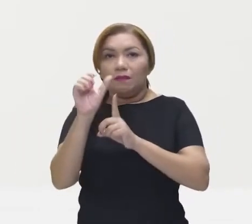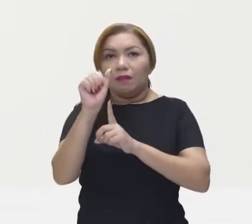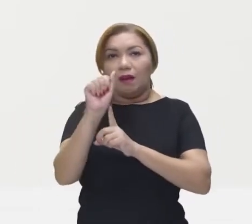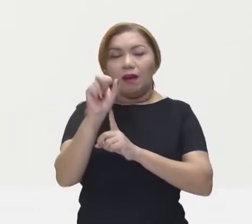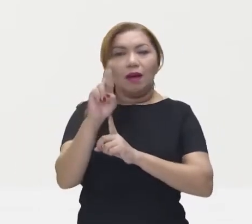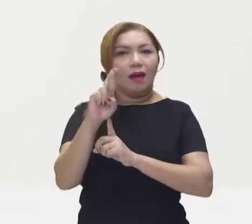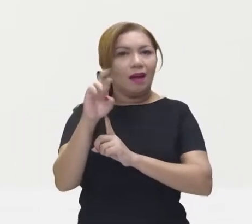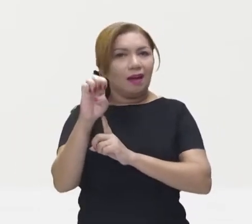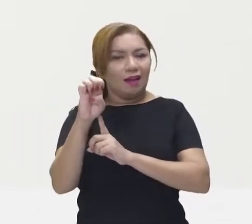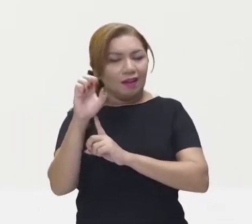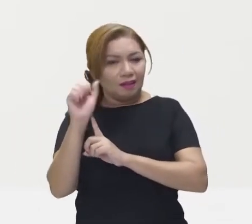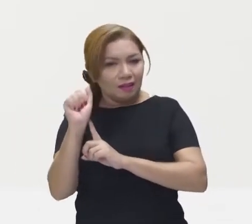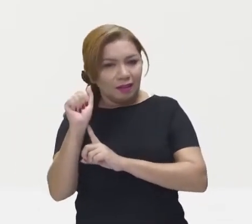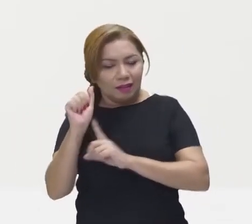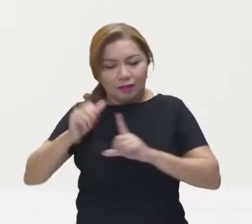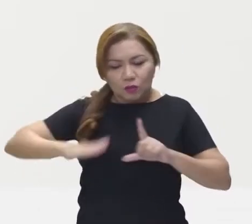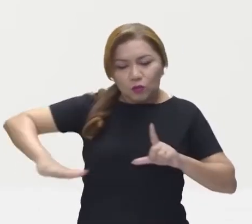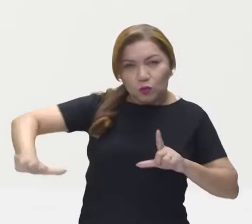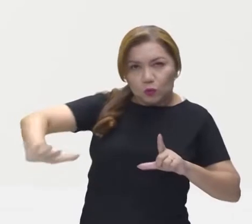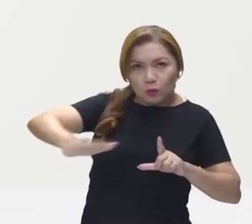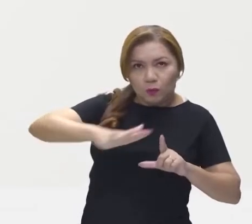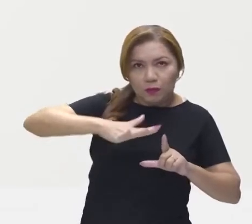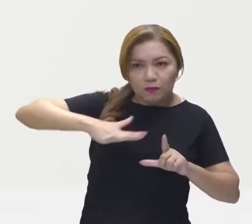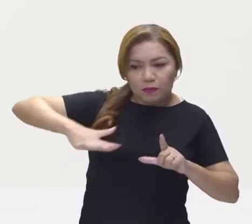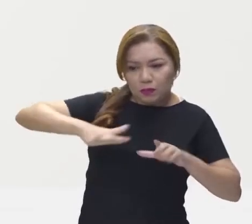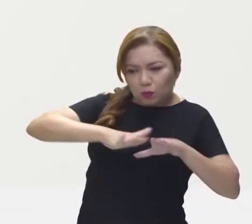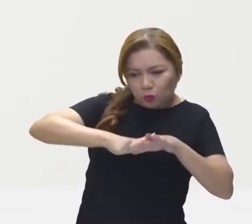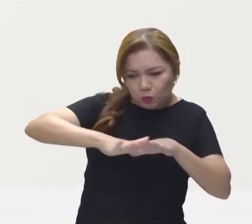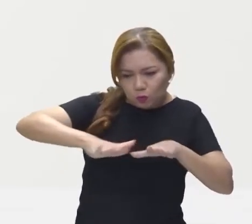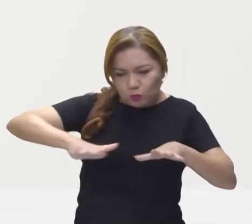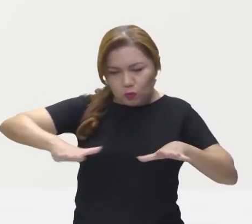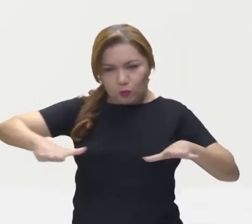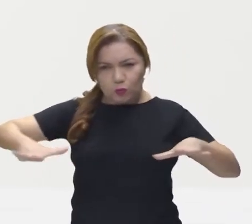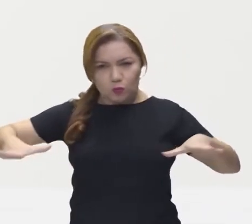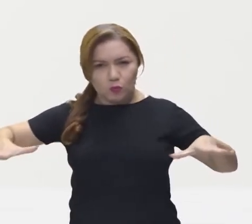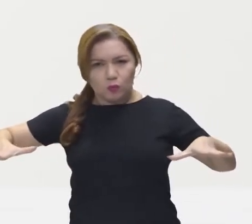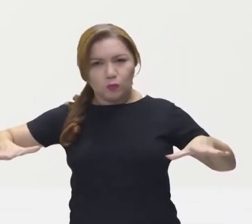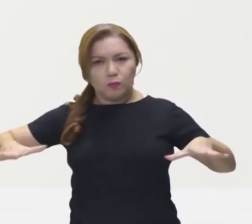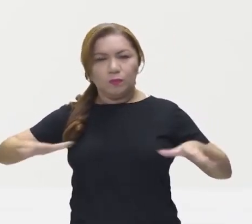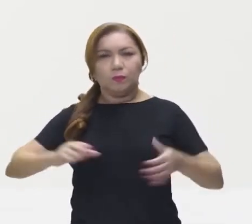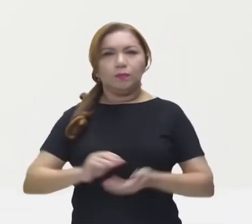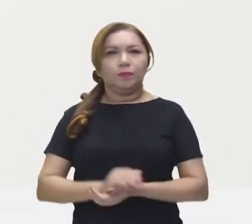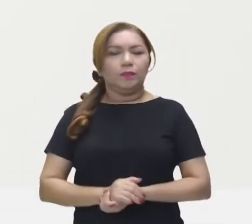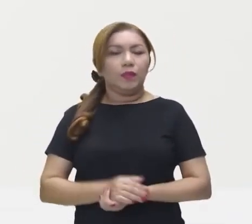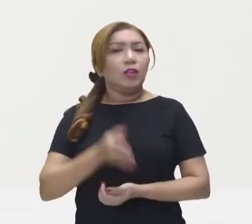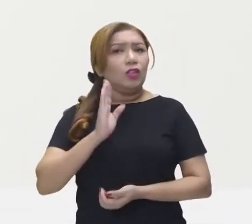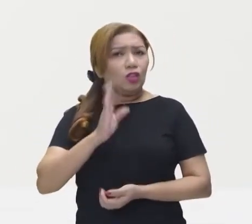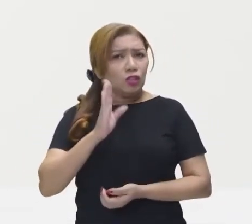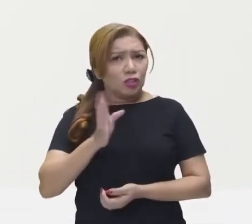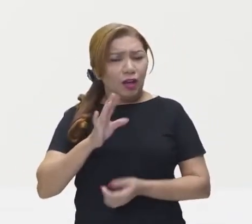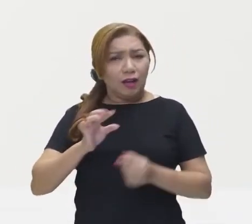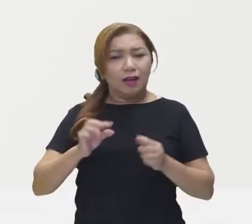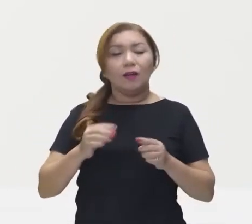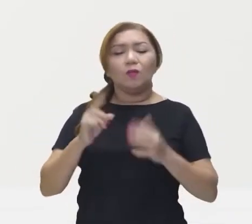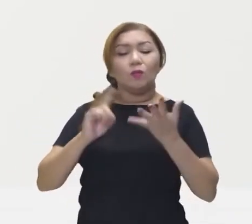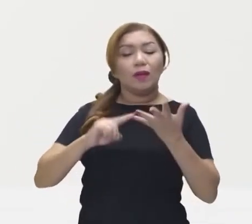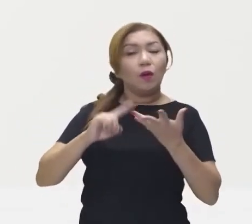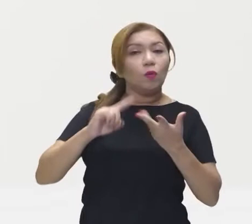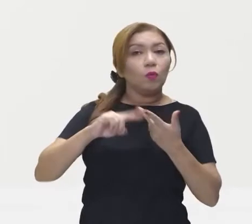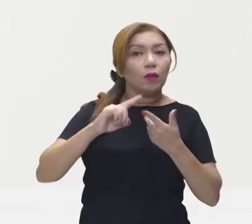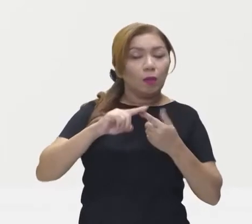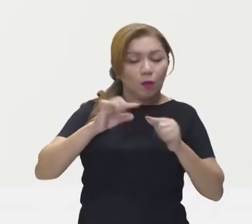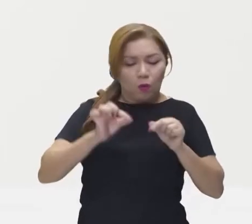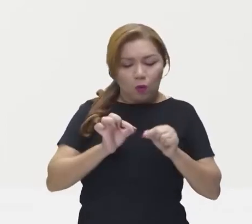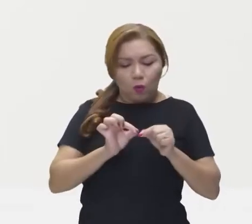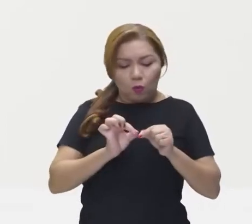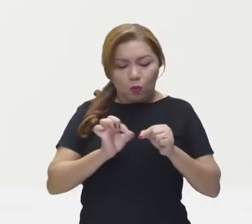é de 5.000 metros quadrados. Ok. Também calculamos o perímetro desse campo de futebol, que possui